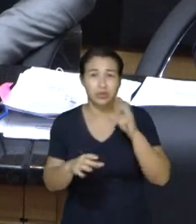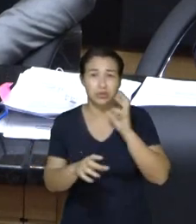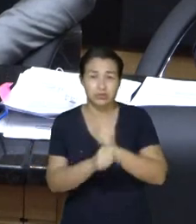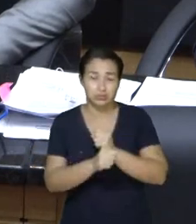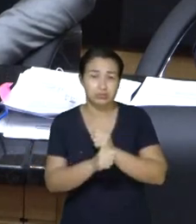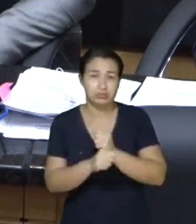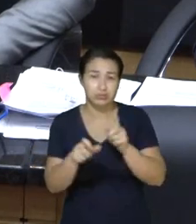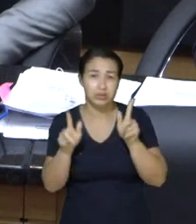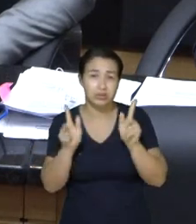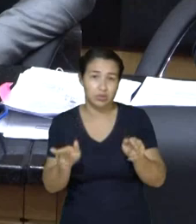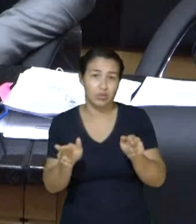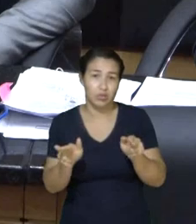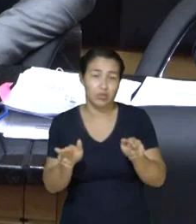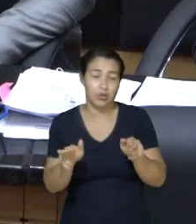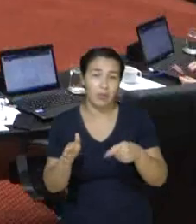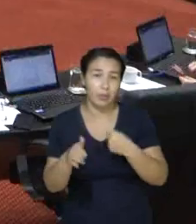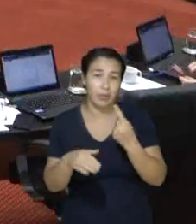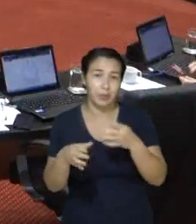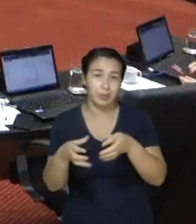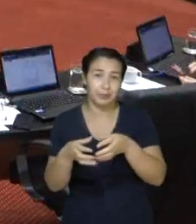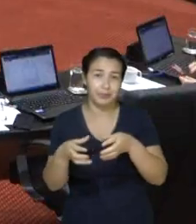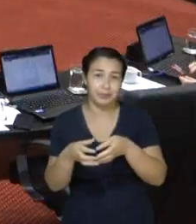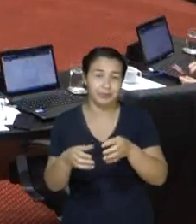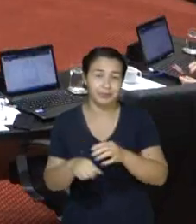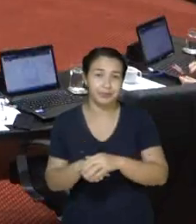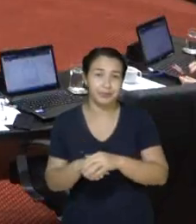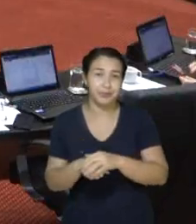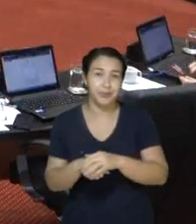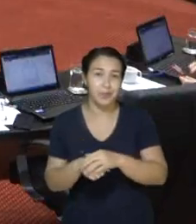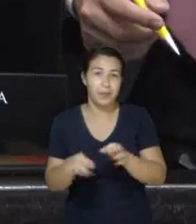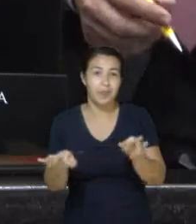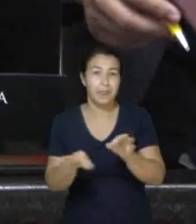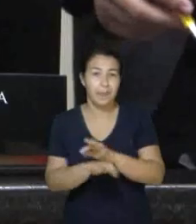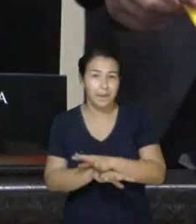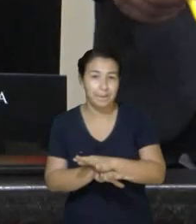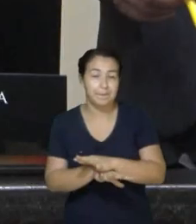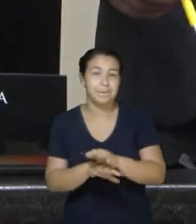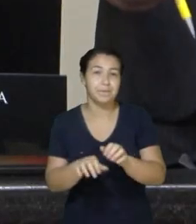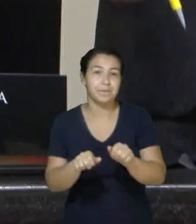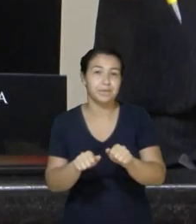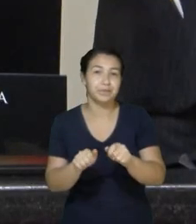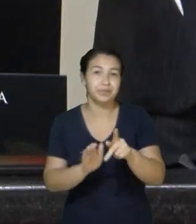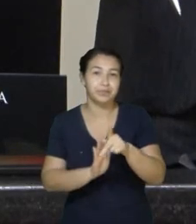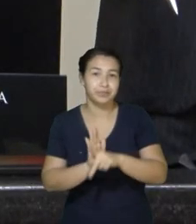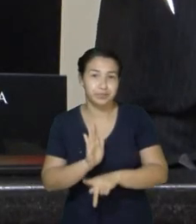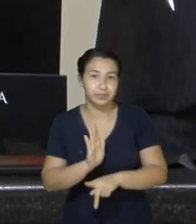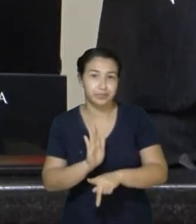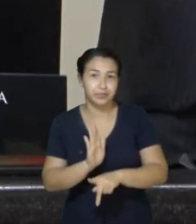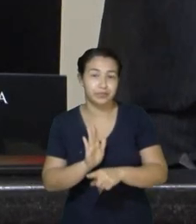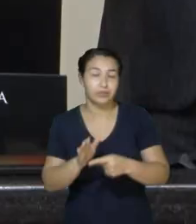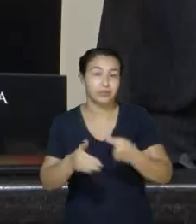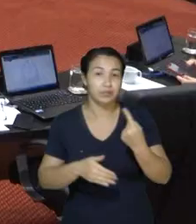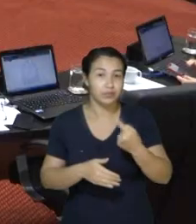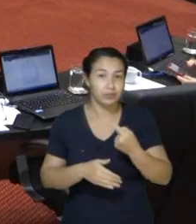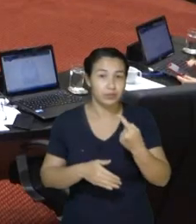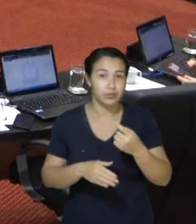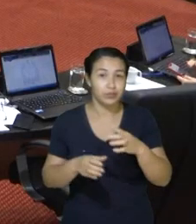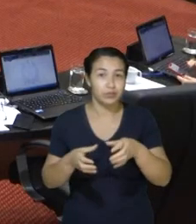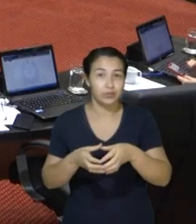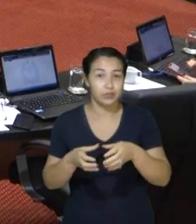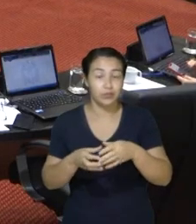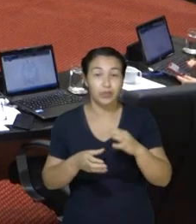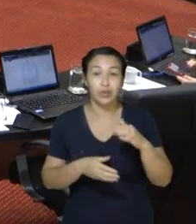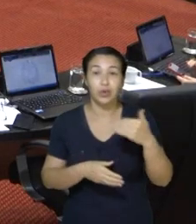colocado a mesma votação do primeiro turno. Nós vamos concluir, deputado Kennedy, os projetos em primeiro turno e junto depois